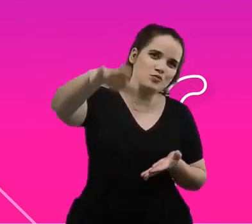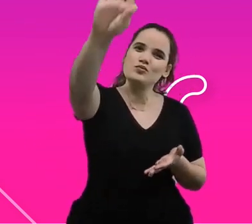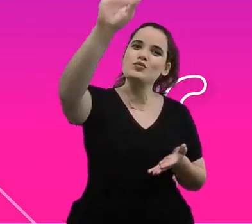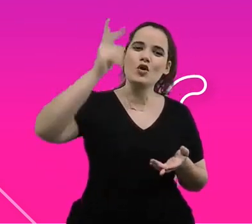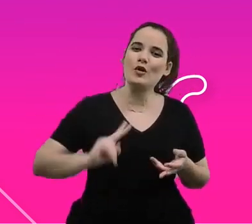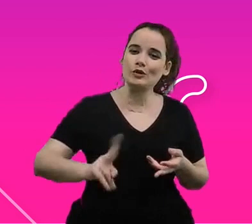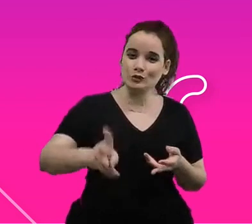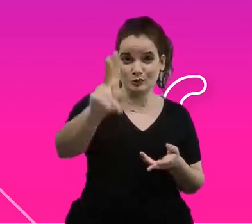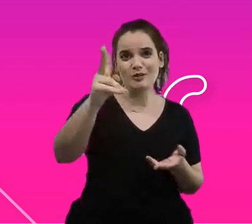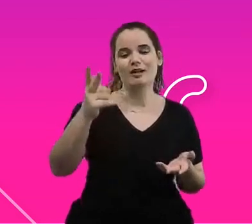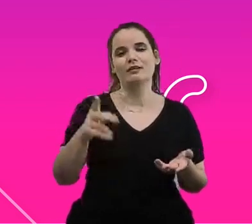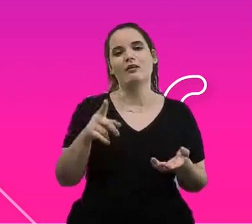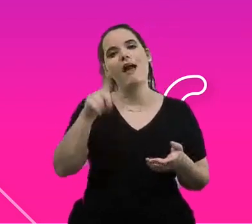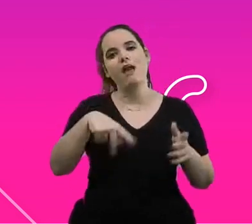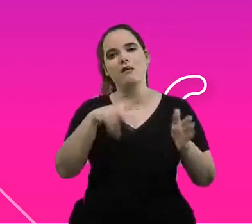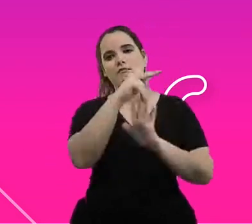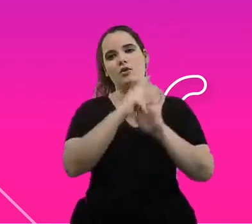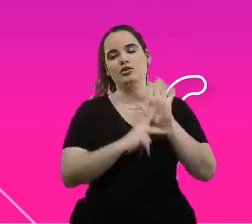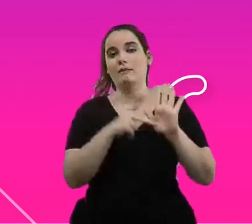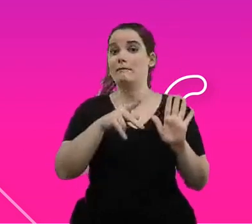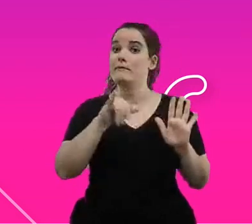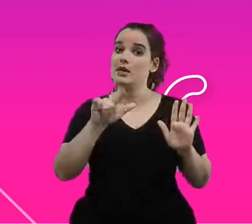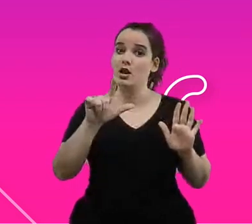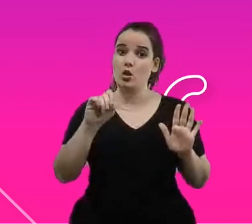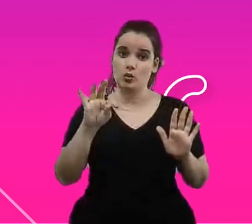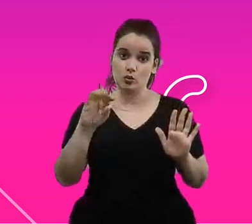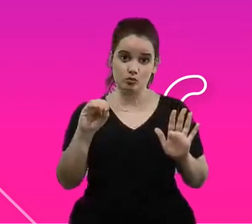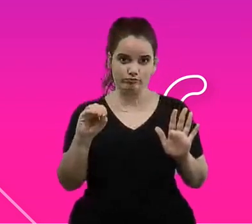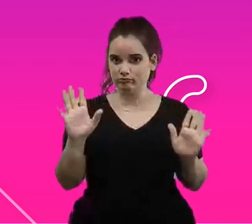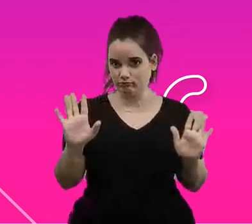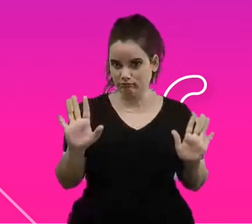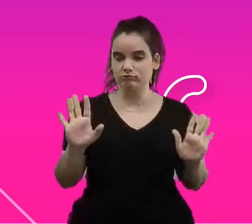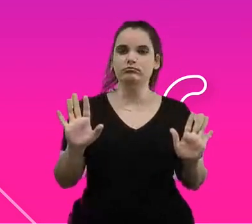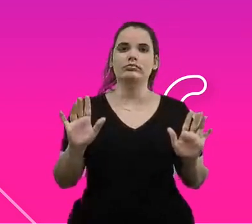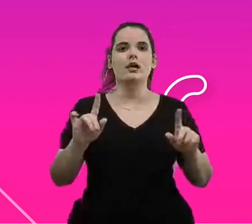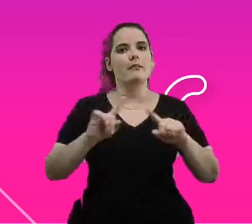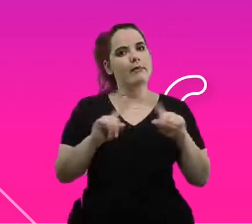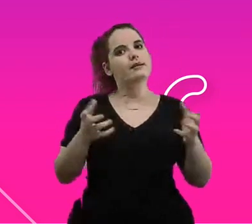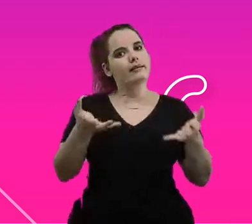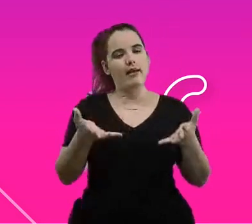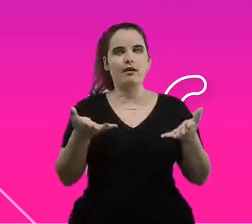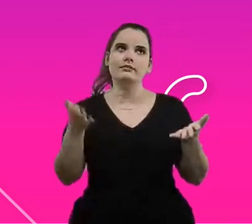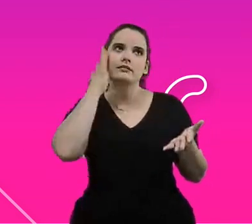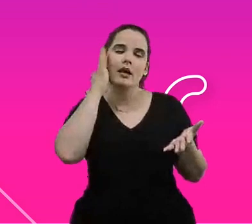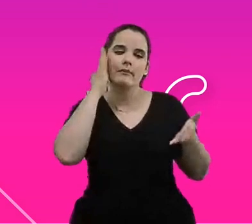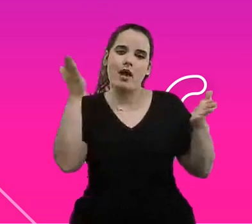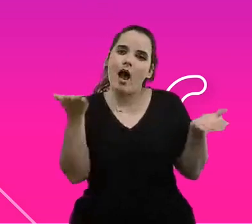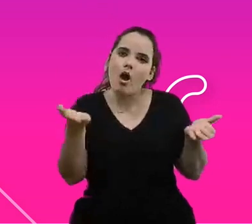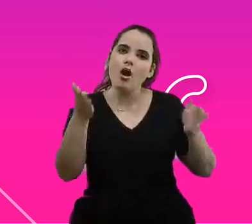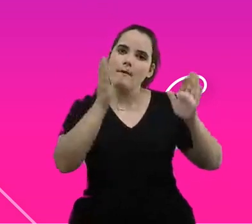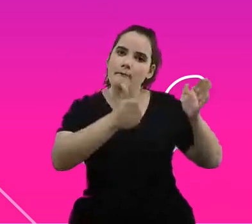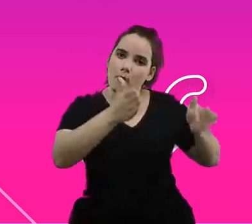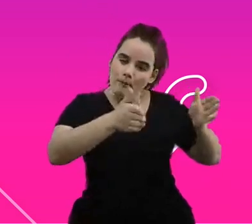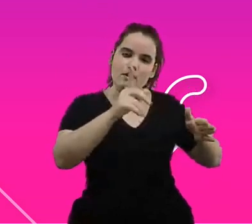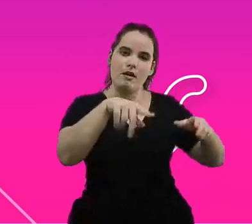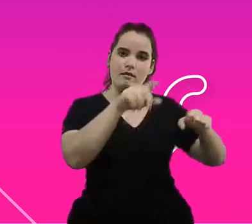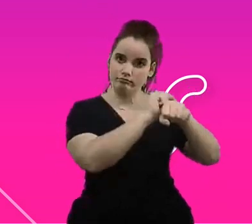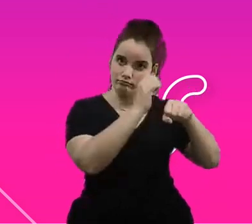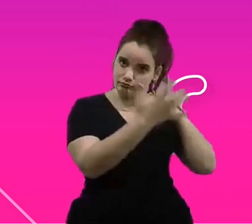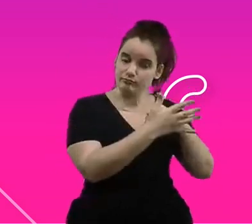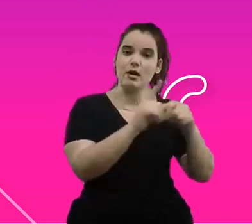Brasil, cerca de 164 mil casos e 5% dos óbitos do Brasil, aí mais de 8 mil